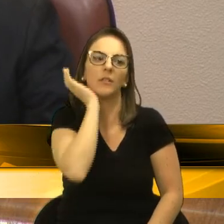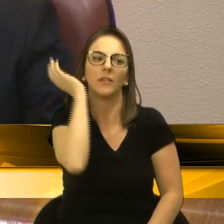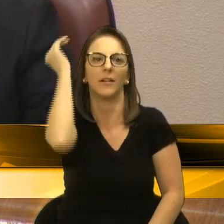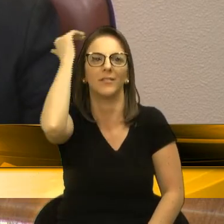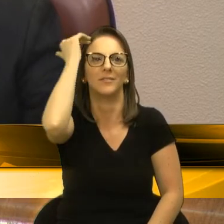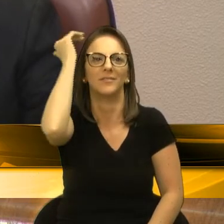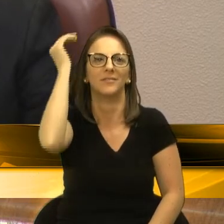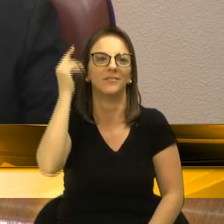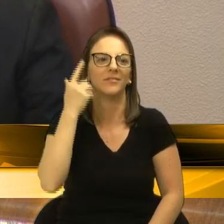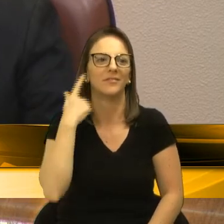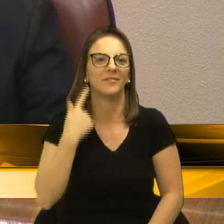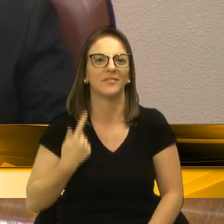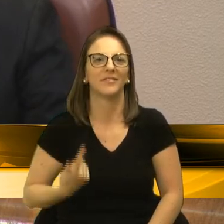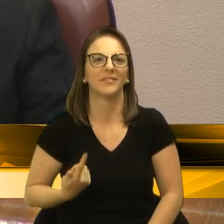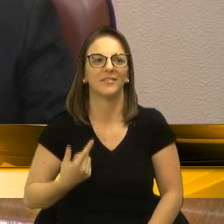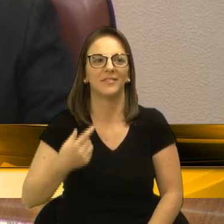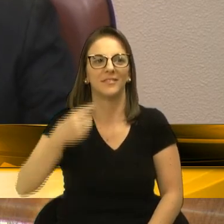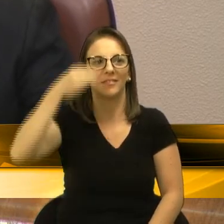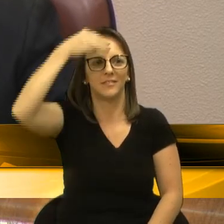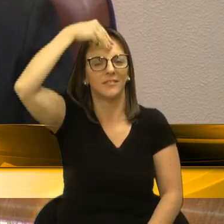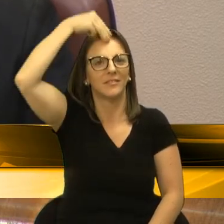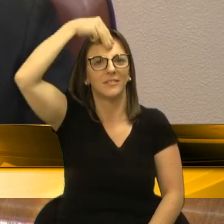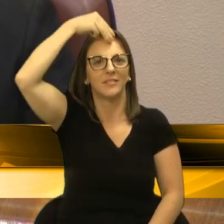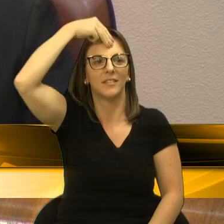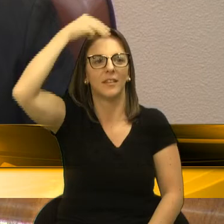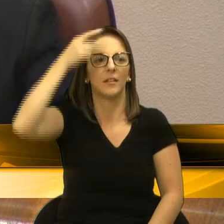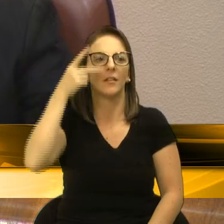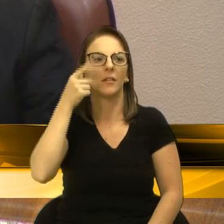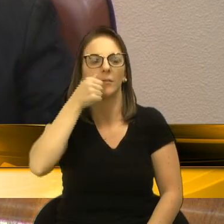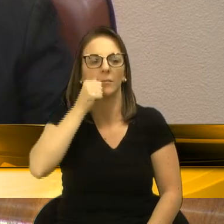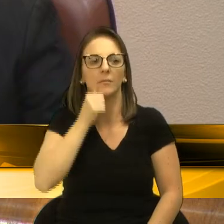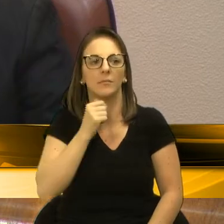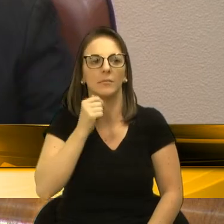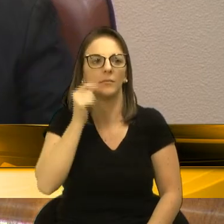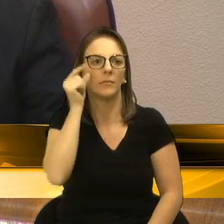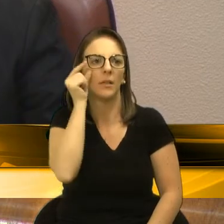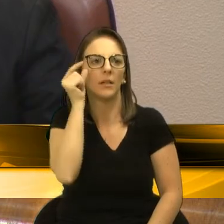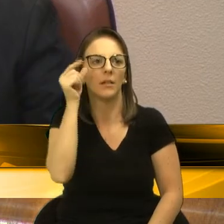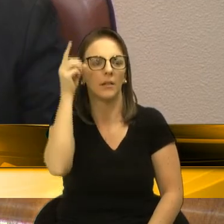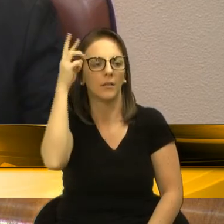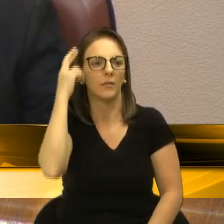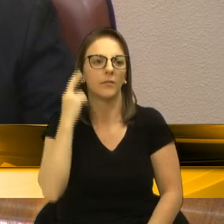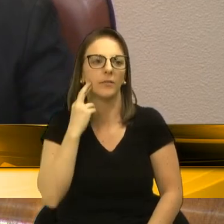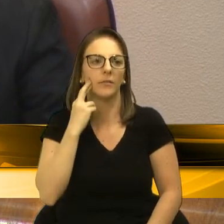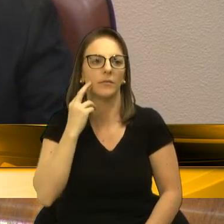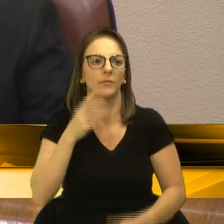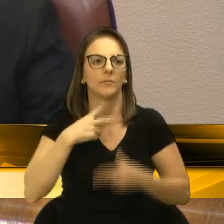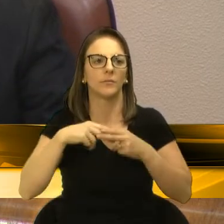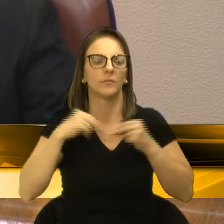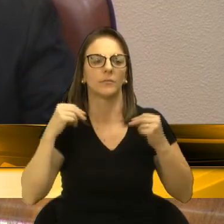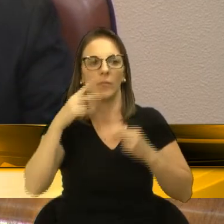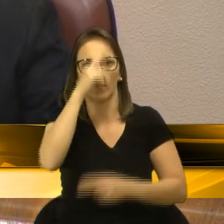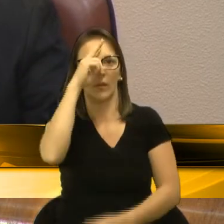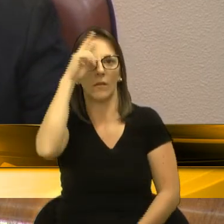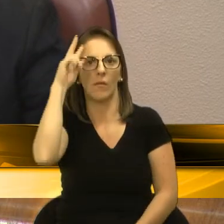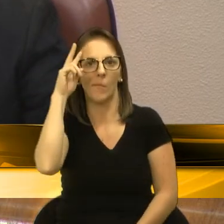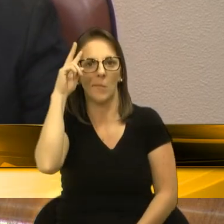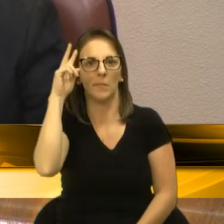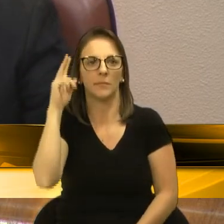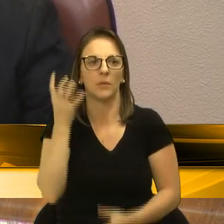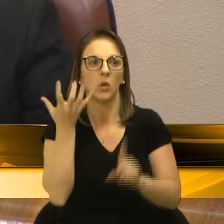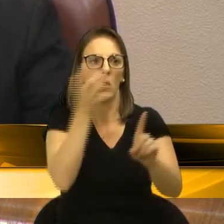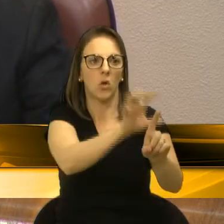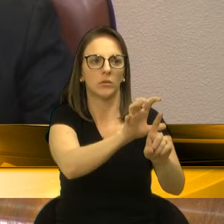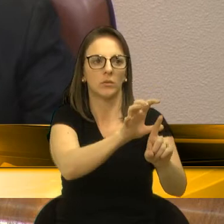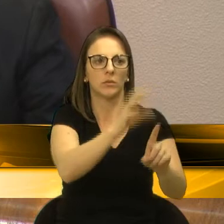Gremelmaier, Gladys Frisso, Kiko Girardi, Paulo Iores, Paulo Périco, Rafael Bueno, Ricardo Daneluz, Velocino Ues. Contrariamente, Adiló